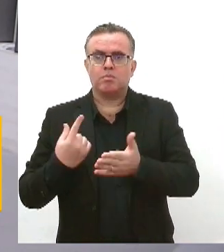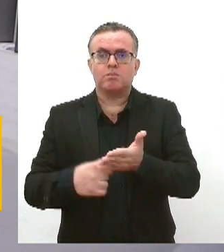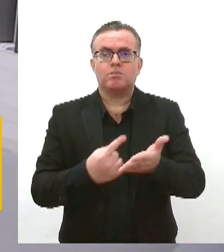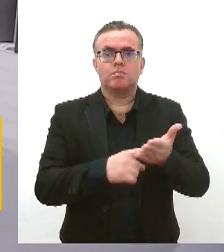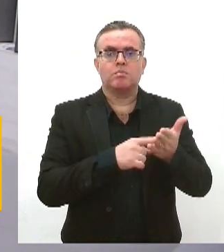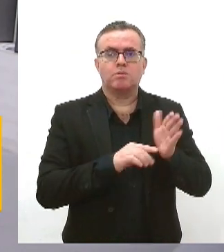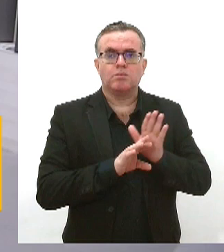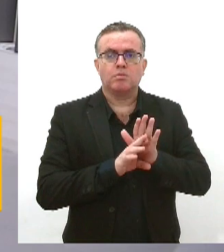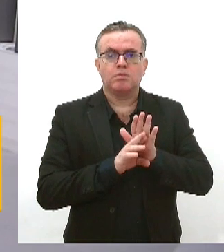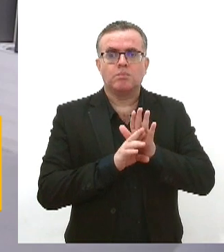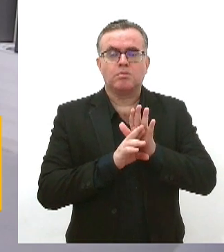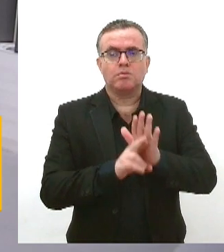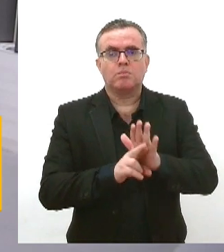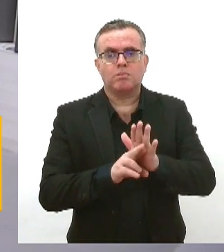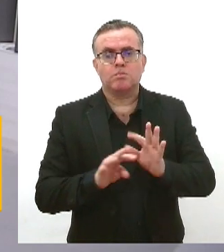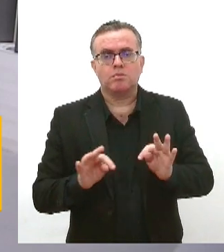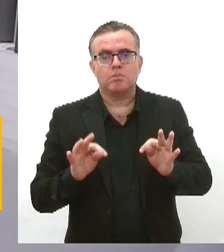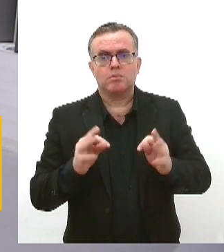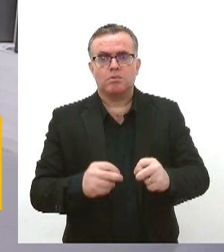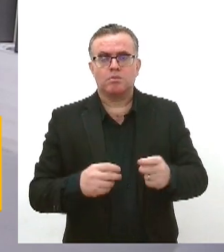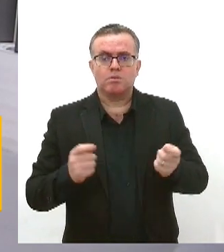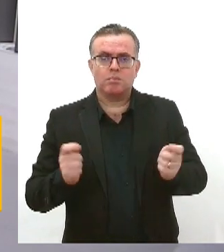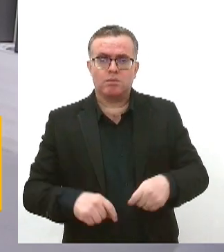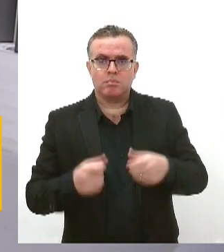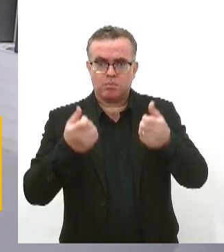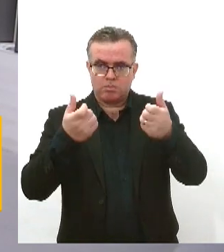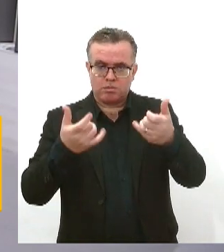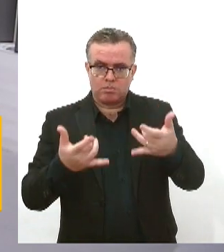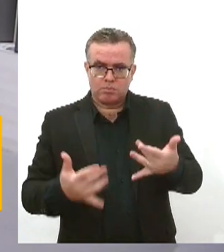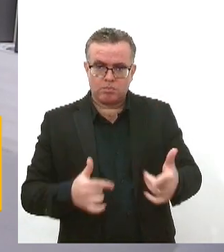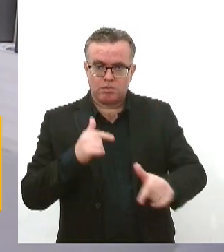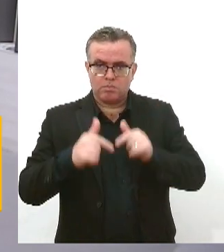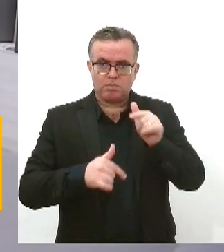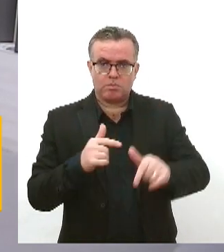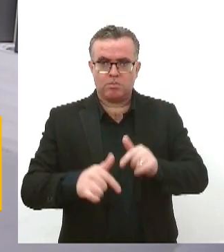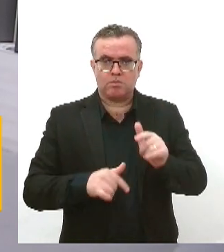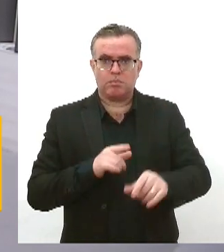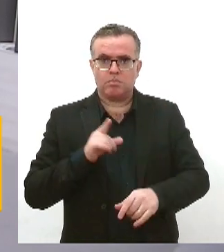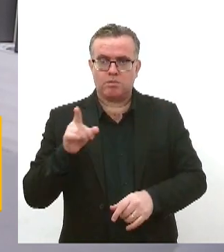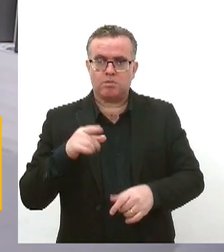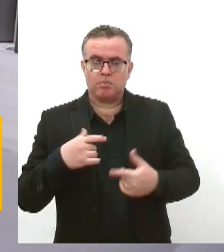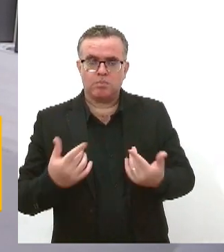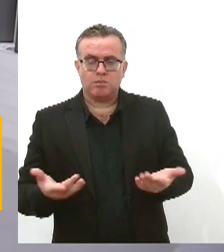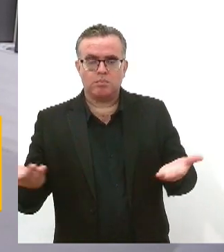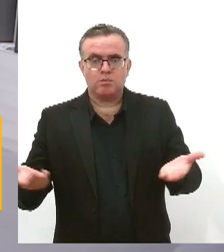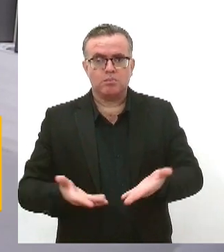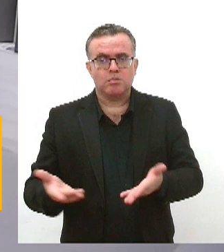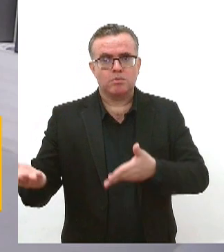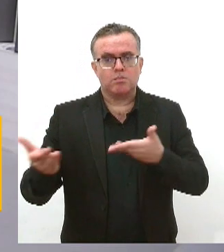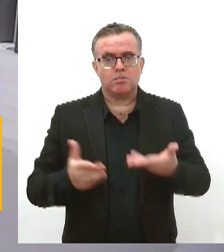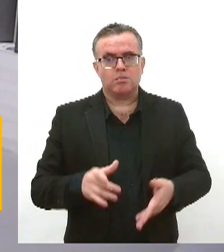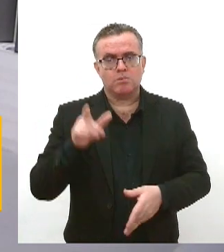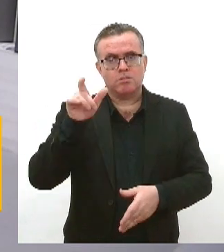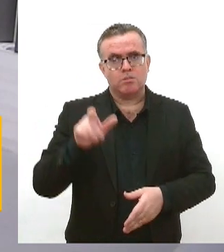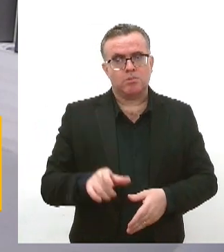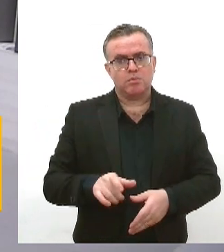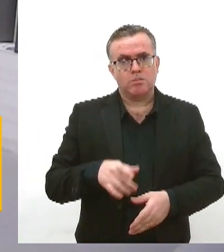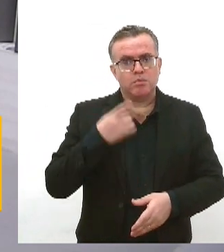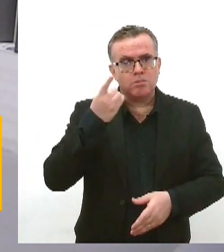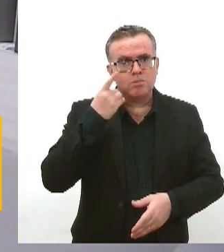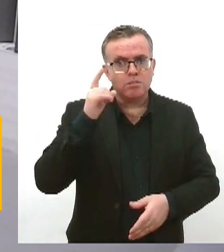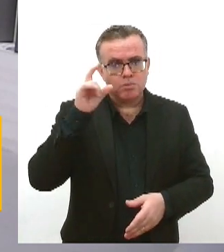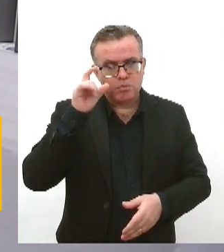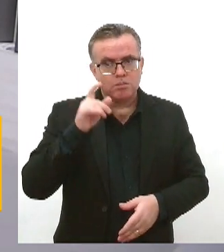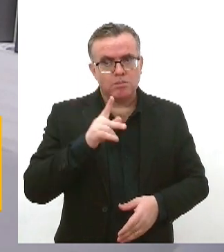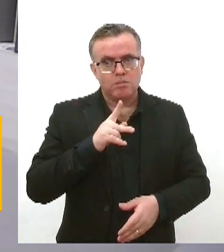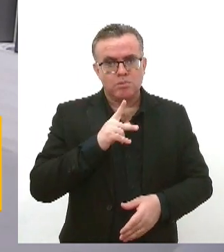estado de Sergipe para falar sobre seu trabalho nessas comissões. Hoje é a vez de conversarmos com o deputado Luciano Pimentel,